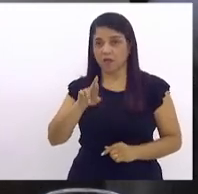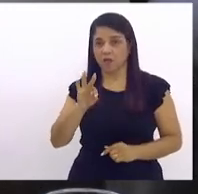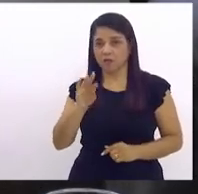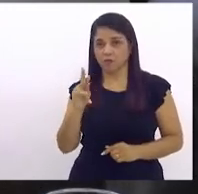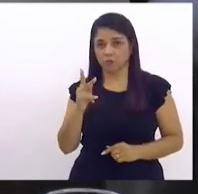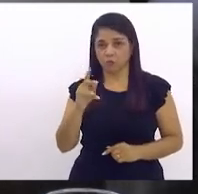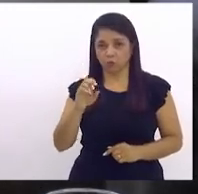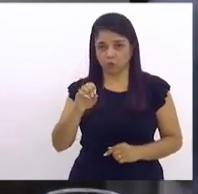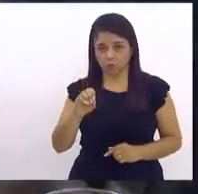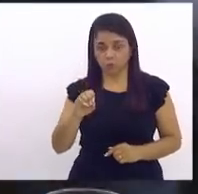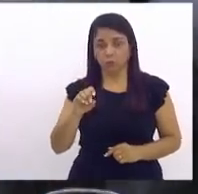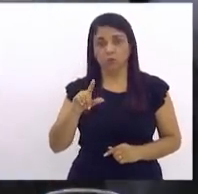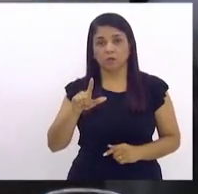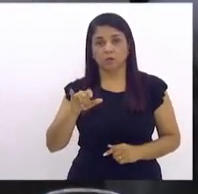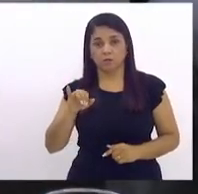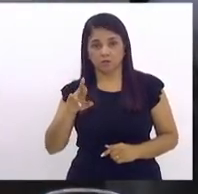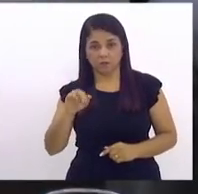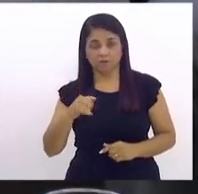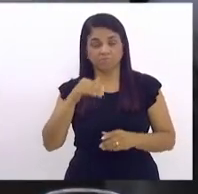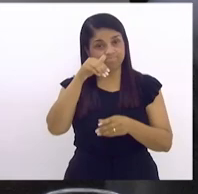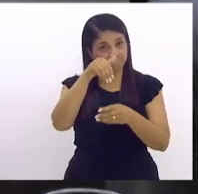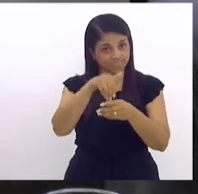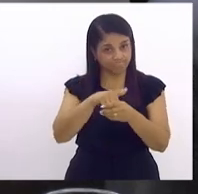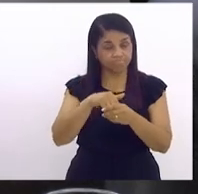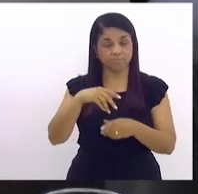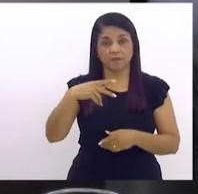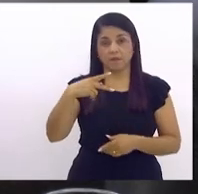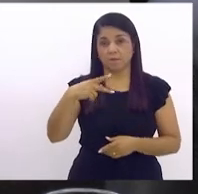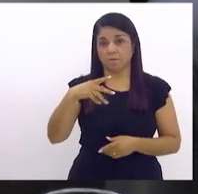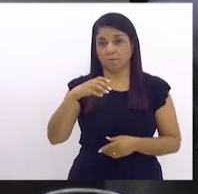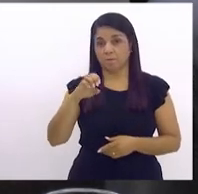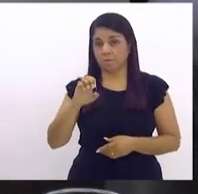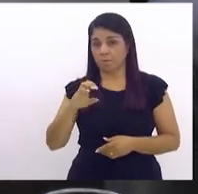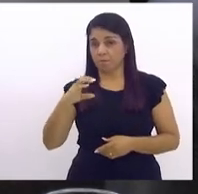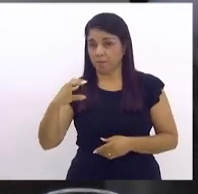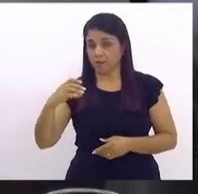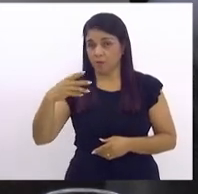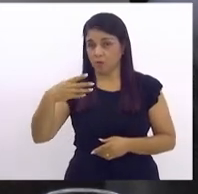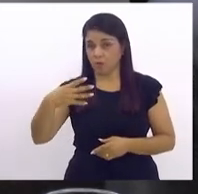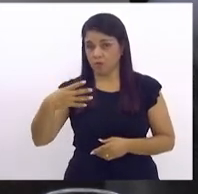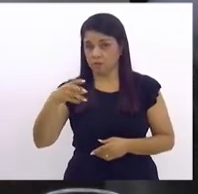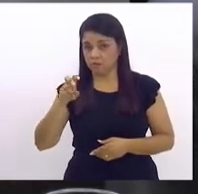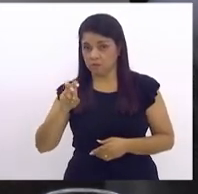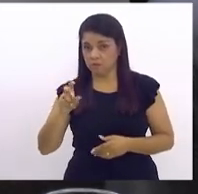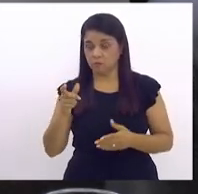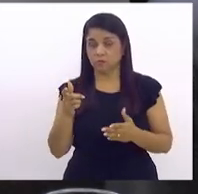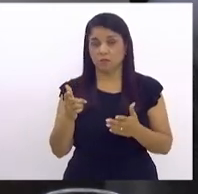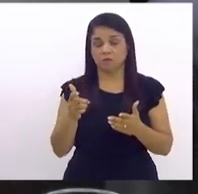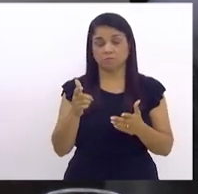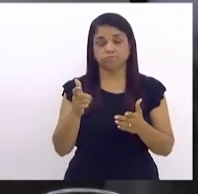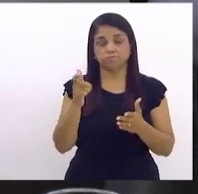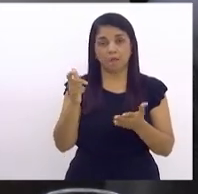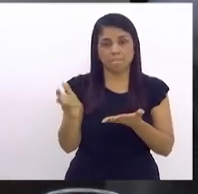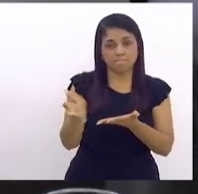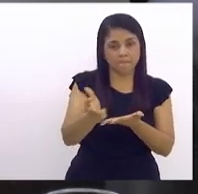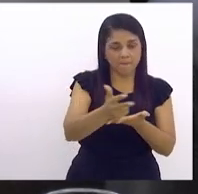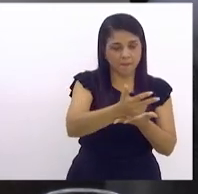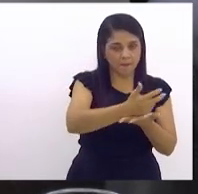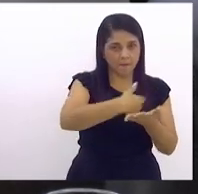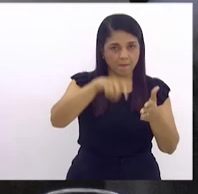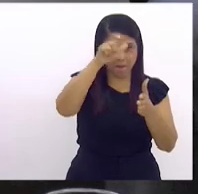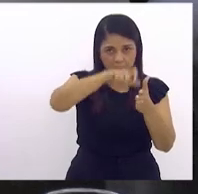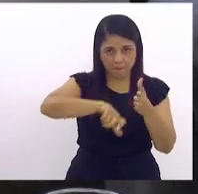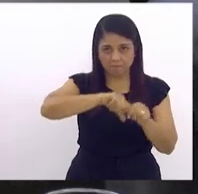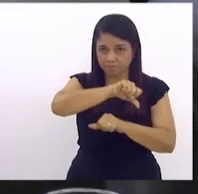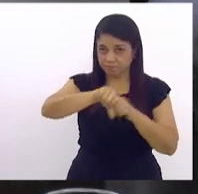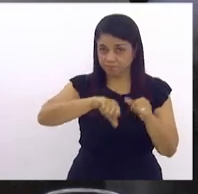votar e aprovar a PEC 45 da reforma tributária. Porque se eu sou ele, já que